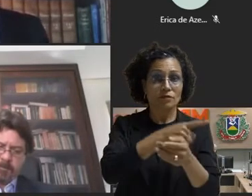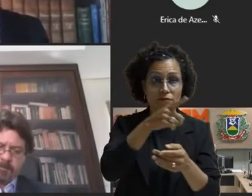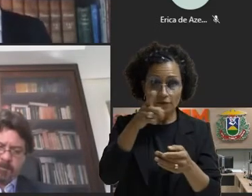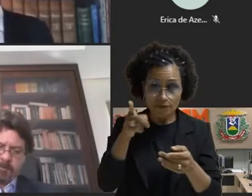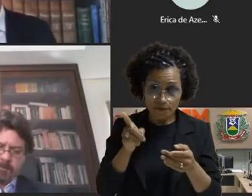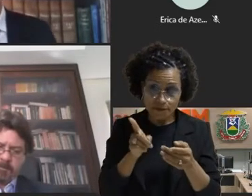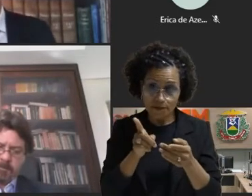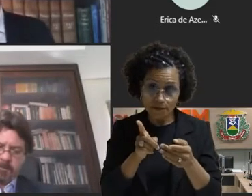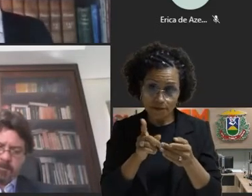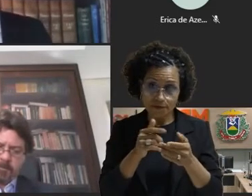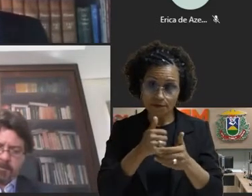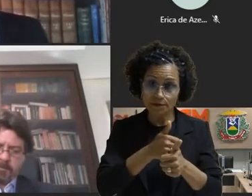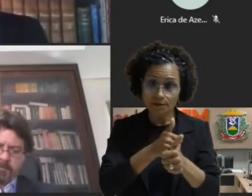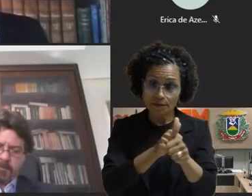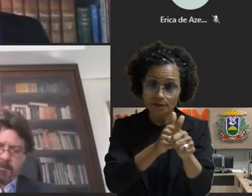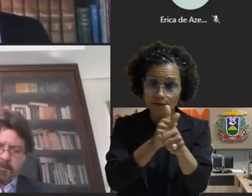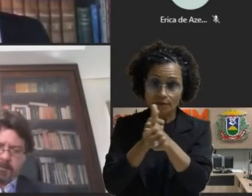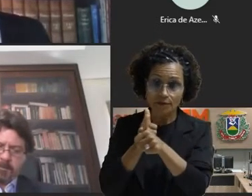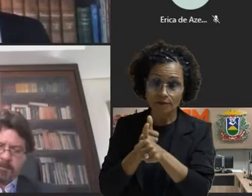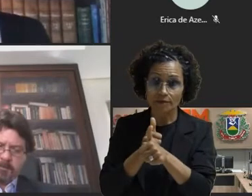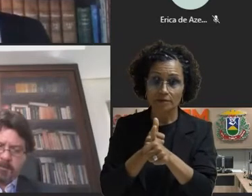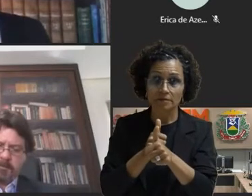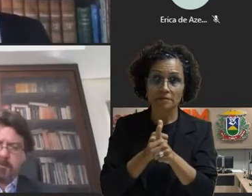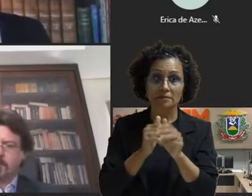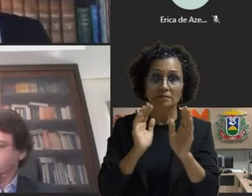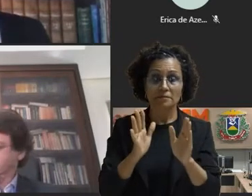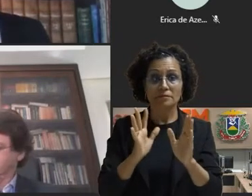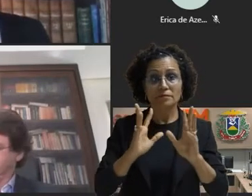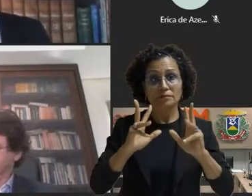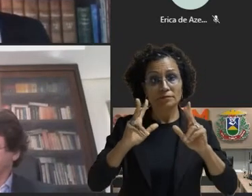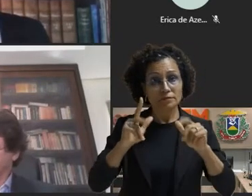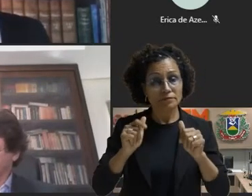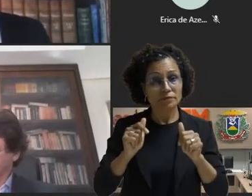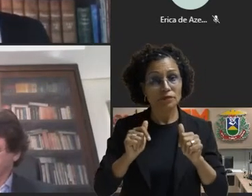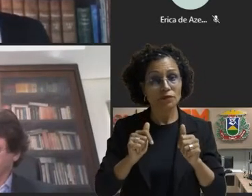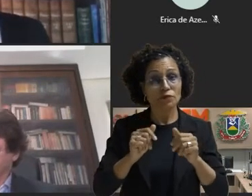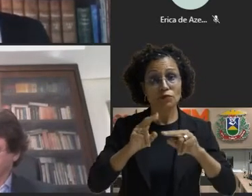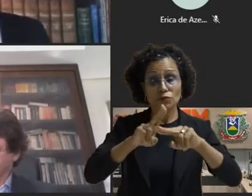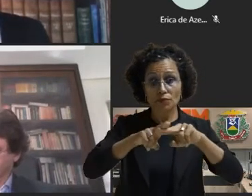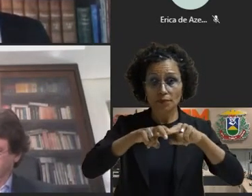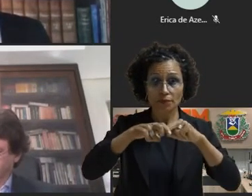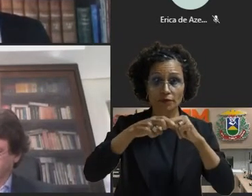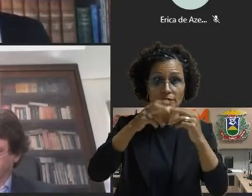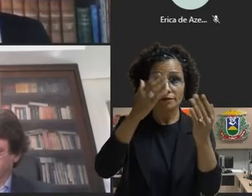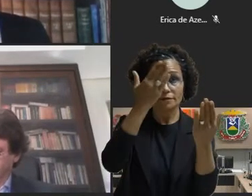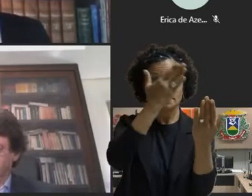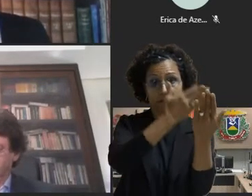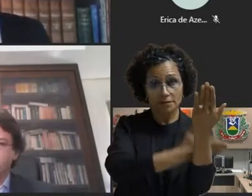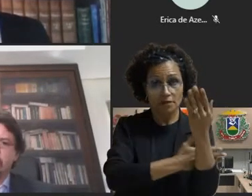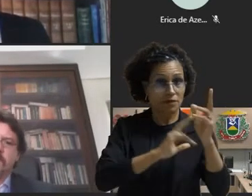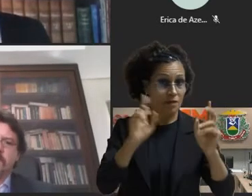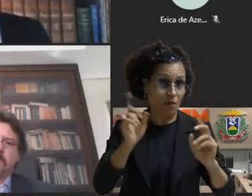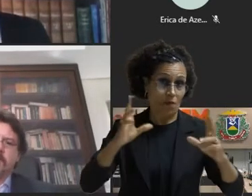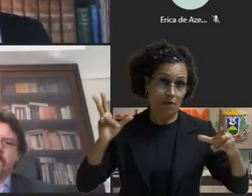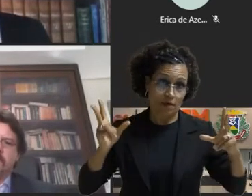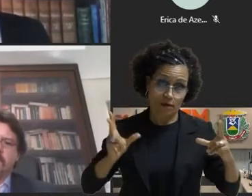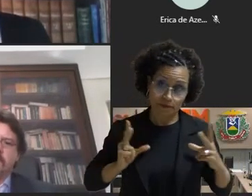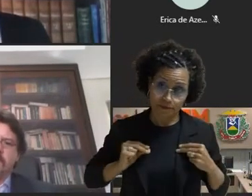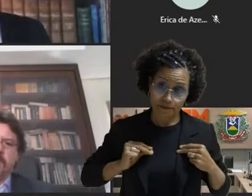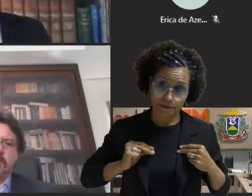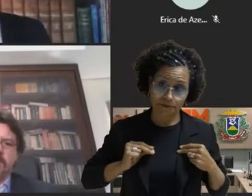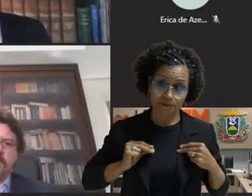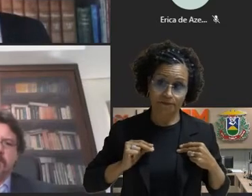acompanharam, porém, na discussão, como motivo do arquivamento do promotor não era de mérito, era porque